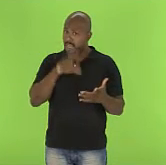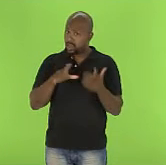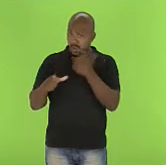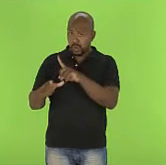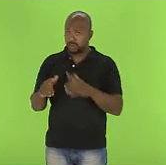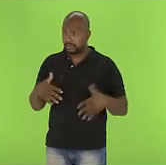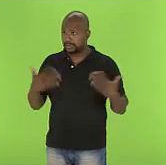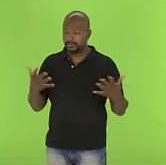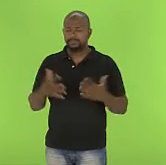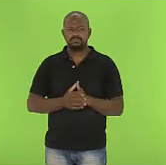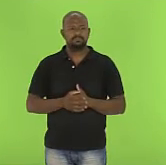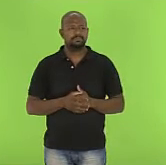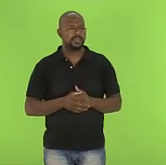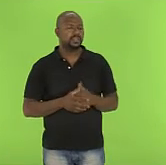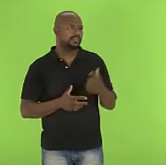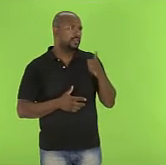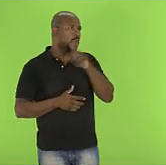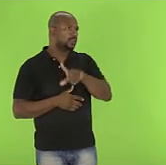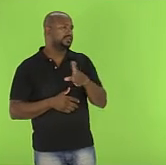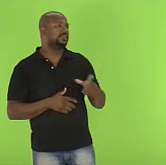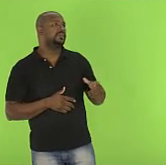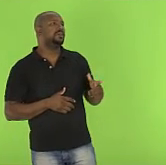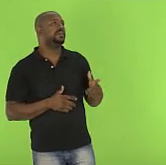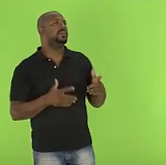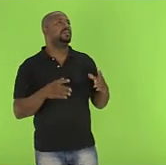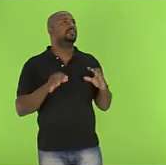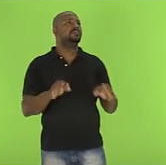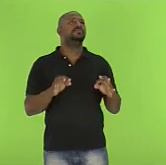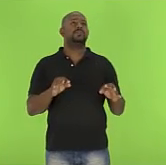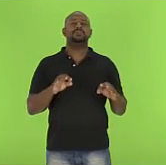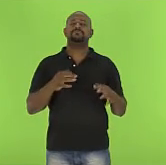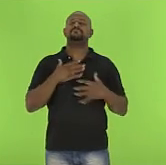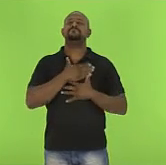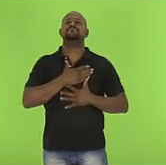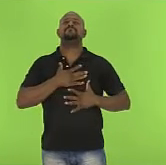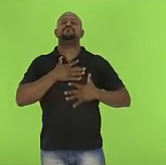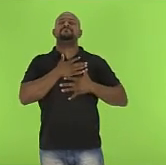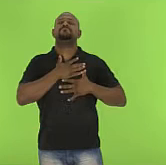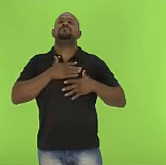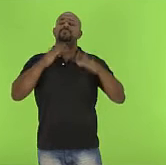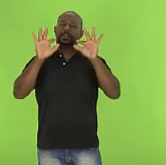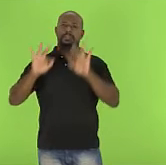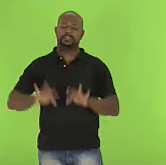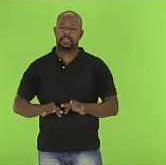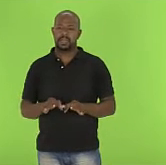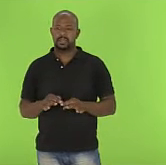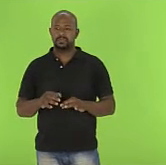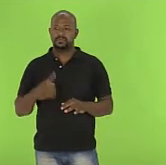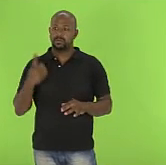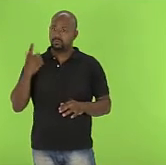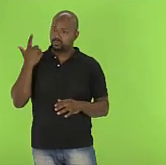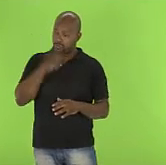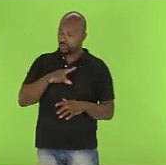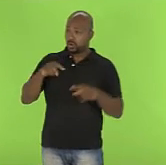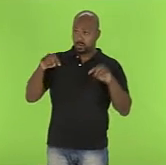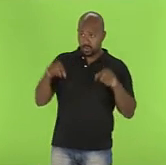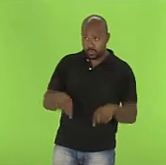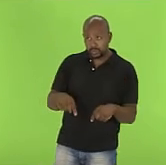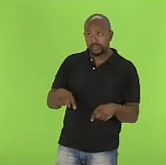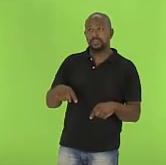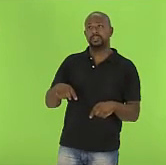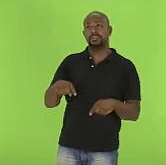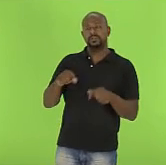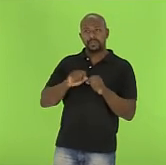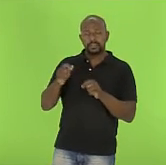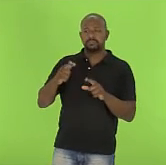isso aconteceu. Isso aconteceu e foi motivo de orgulho e felicidade para a gente chegar aqui hoje